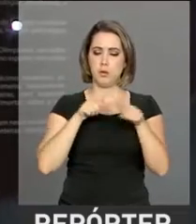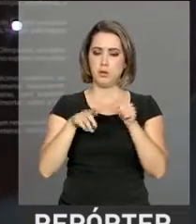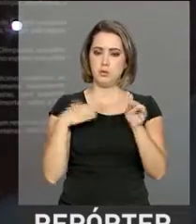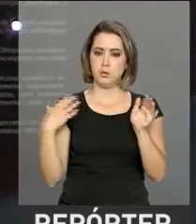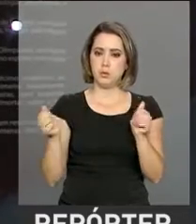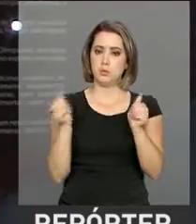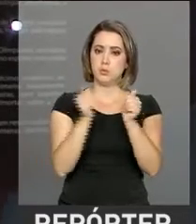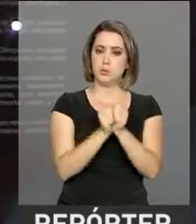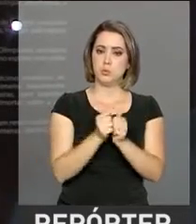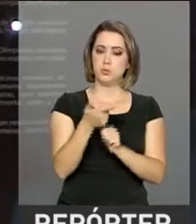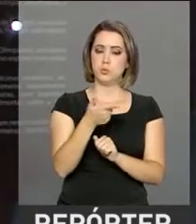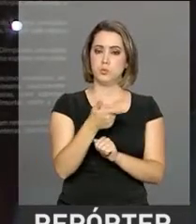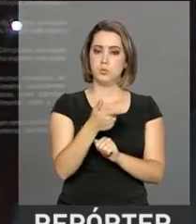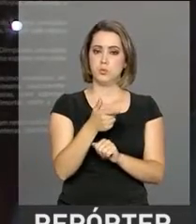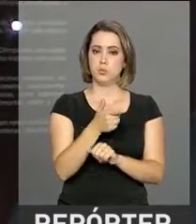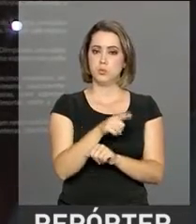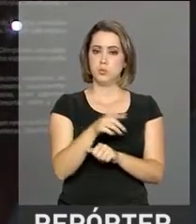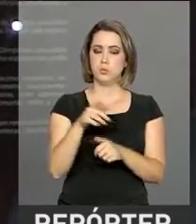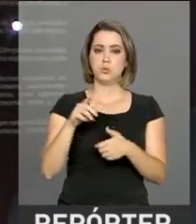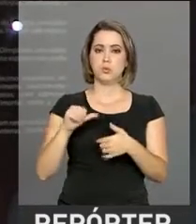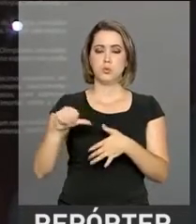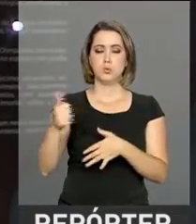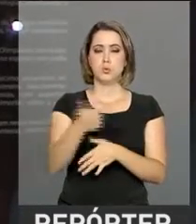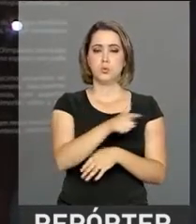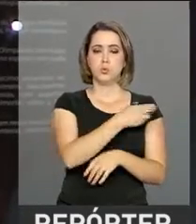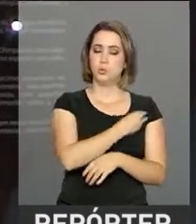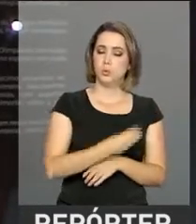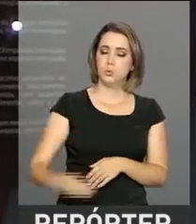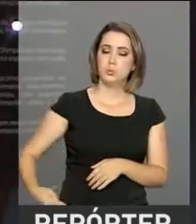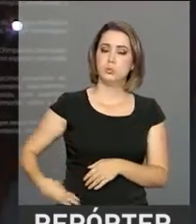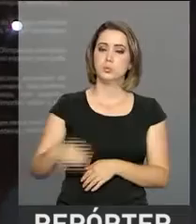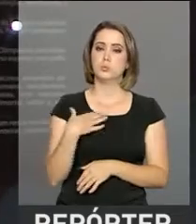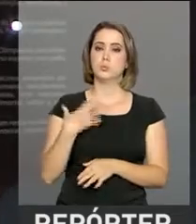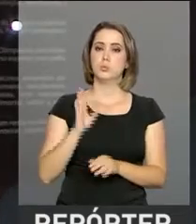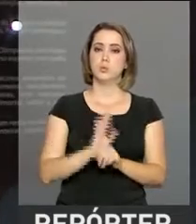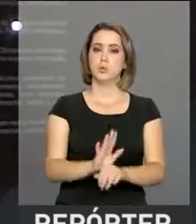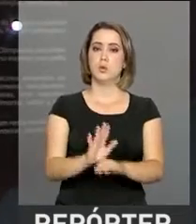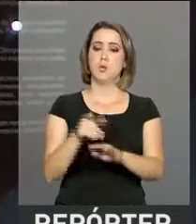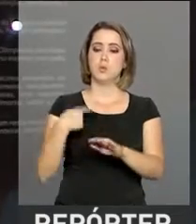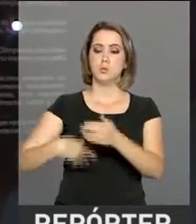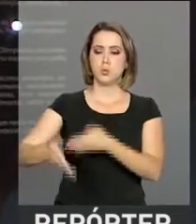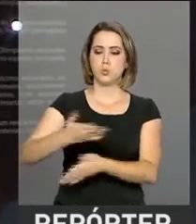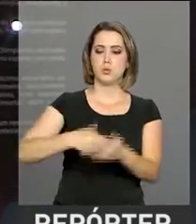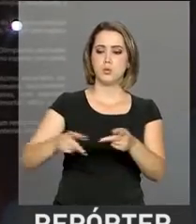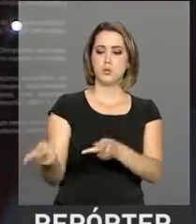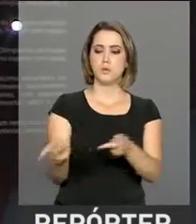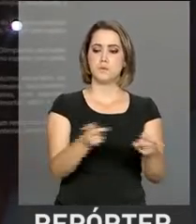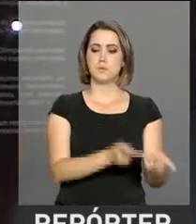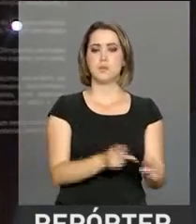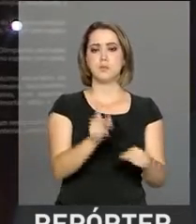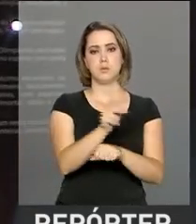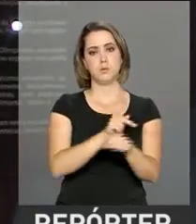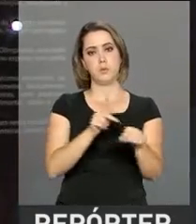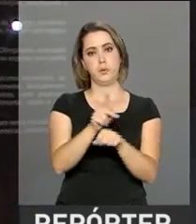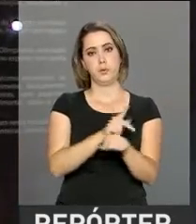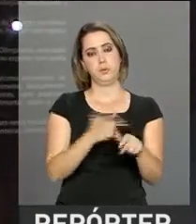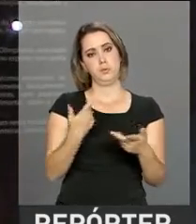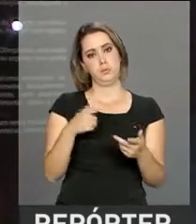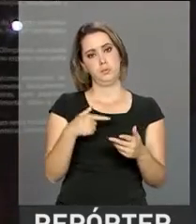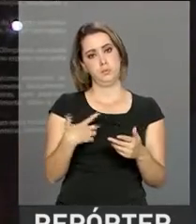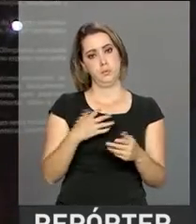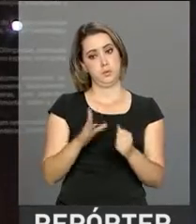iniciou um trabalho junto com o ministro Jungmann e com o ministro da Justiça para uma cooperação entre os países visando a segurança das fronteiras, um